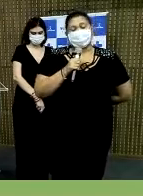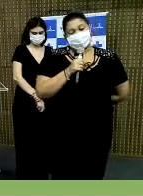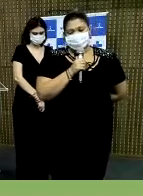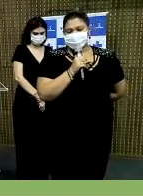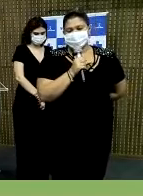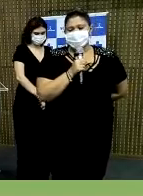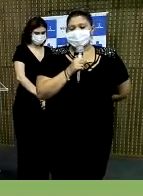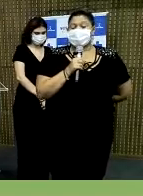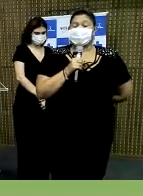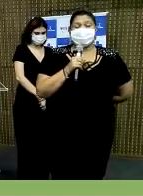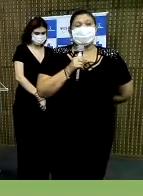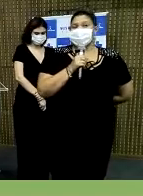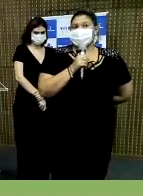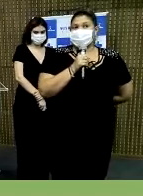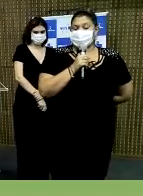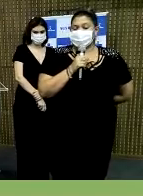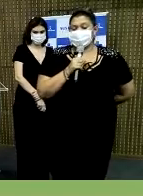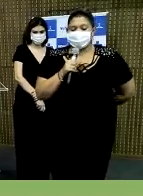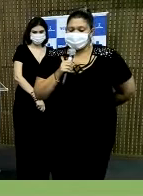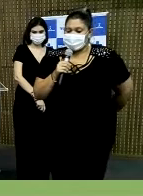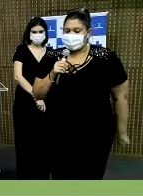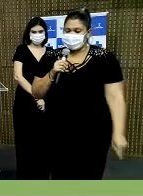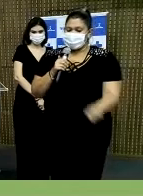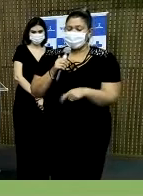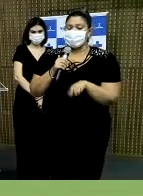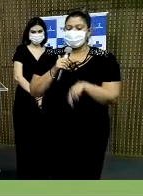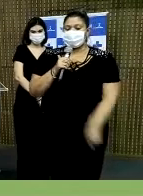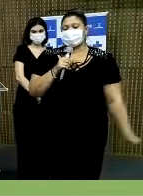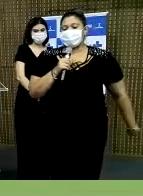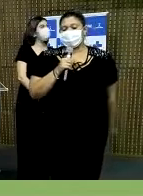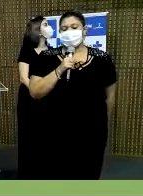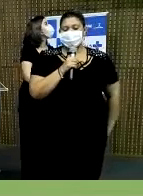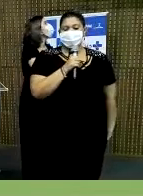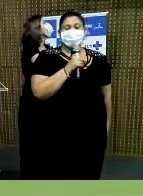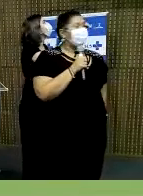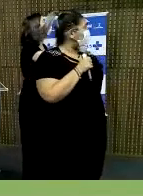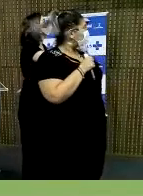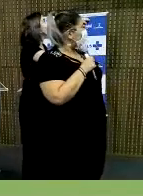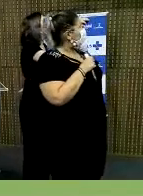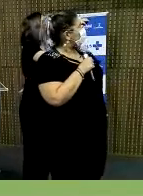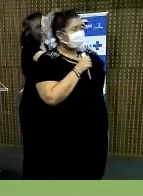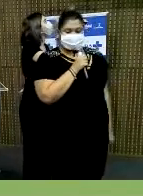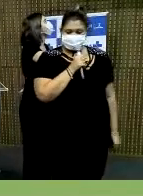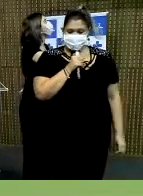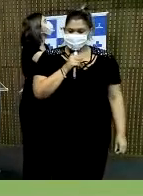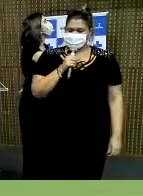renda baixa, então procura bem a unidade. Nossa unidade fica bem no centro do nosso território.